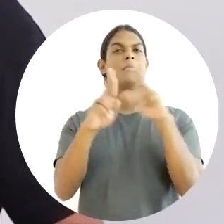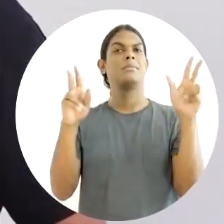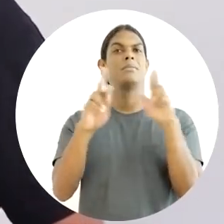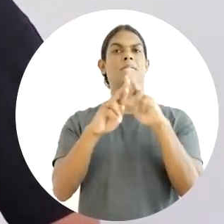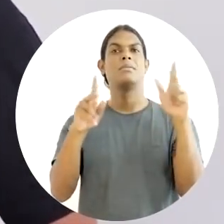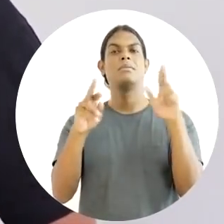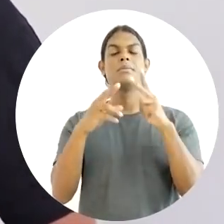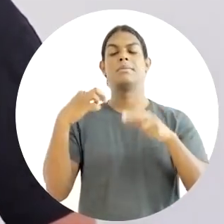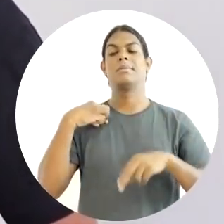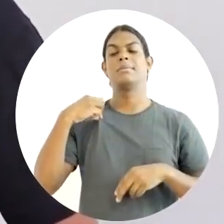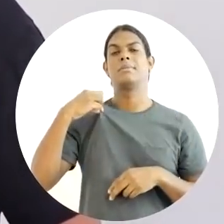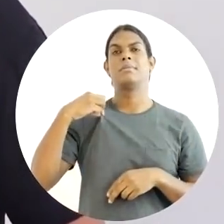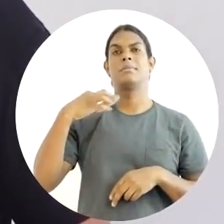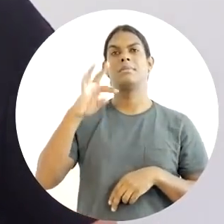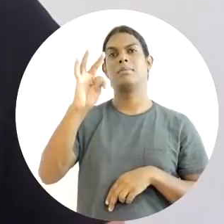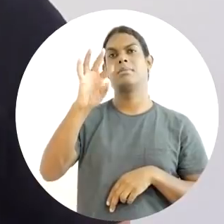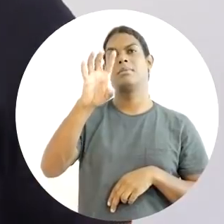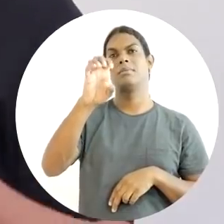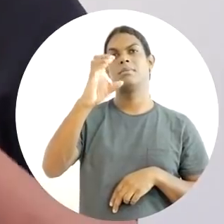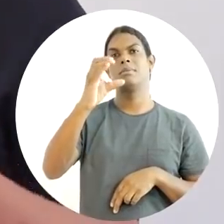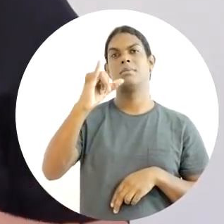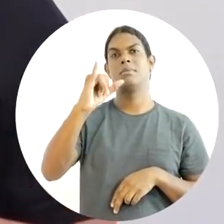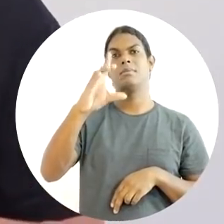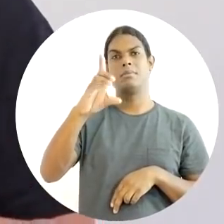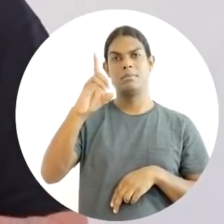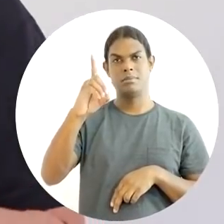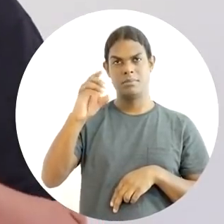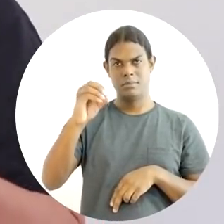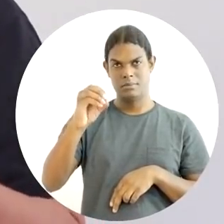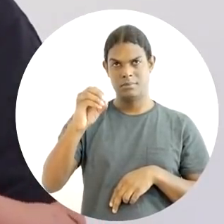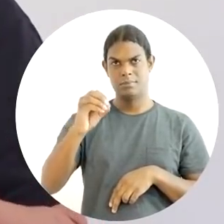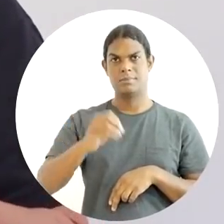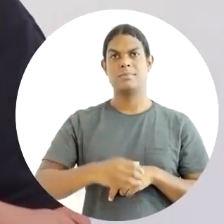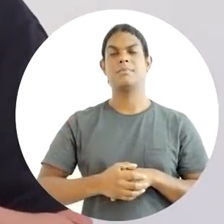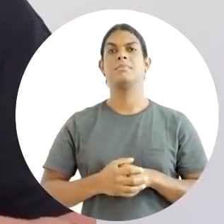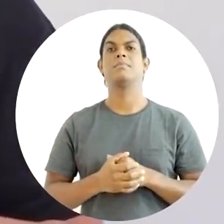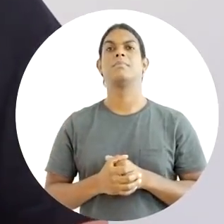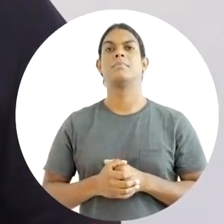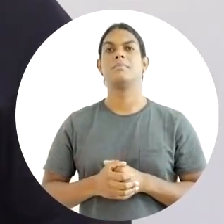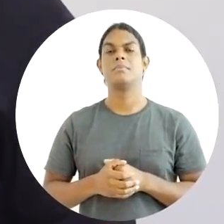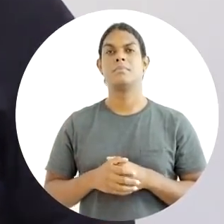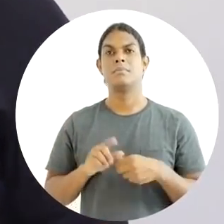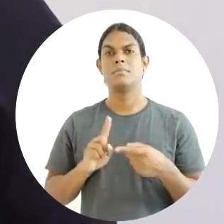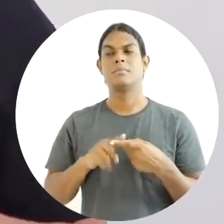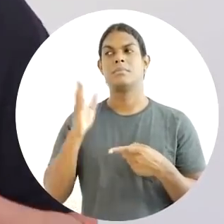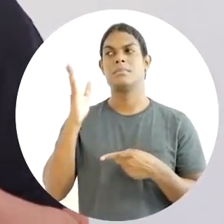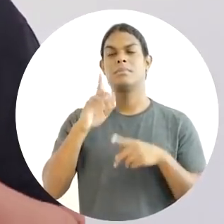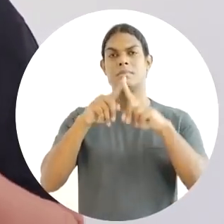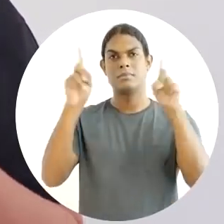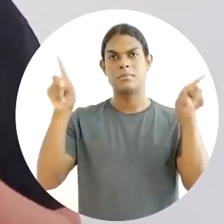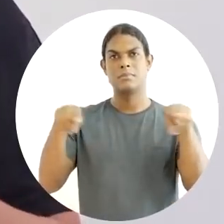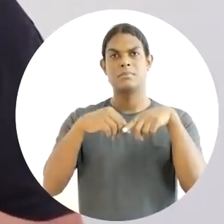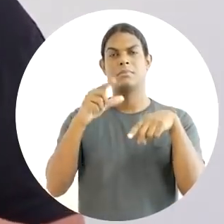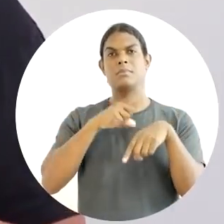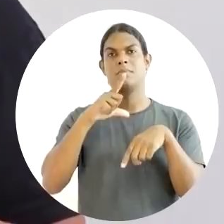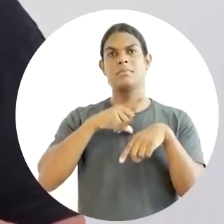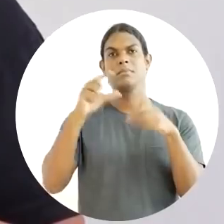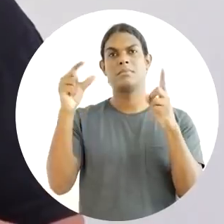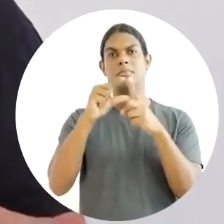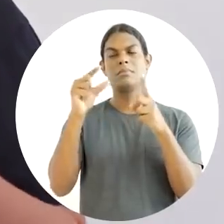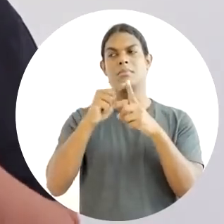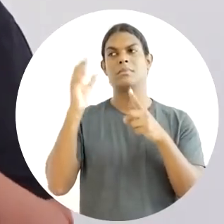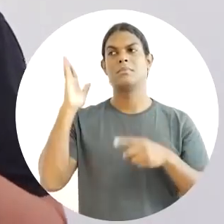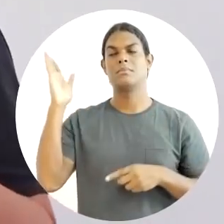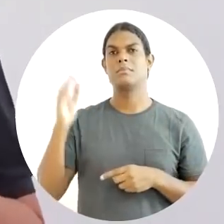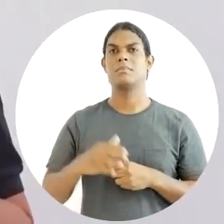é tecido. Ok? E nesse mesmo quadro, a gente tem a palavra appliance,